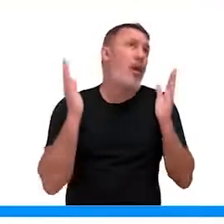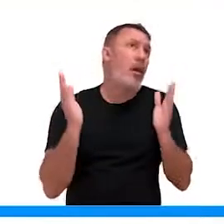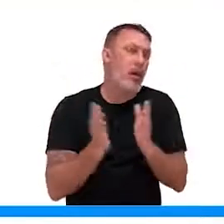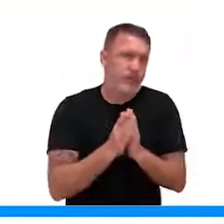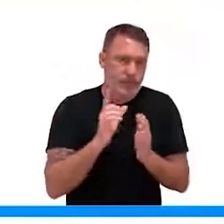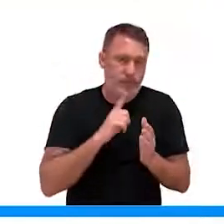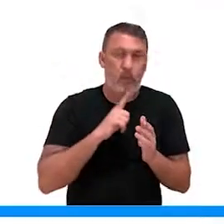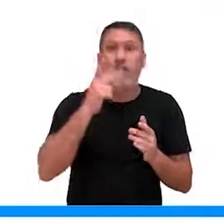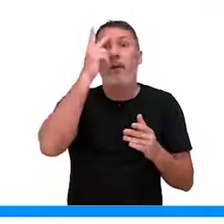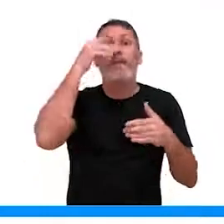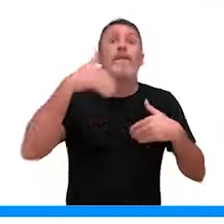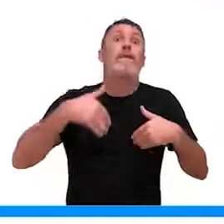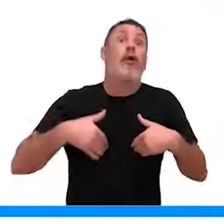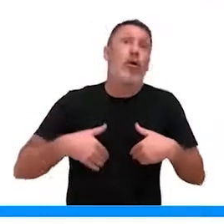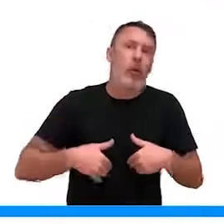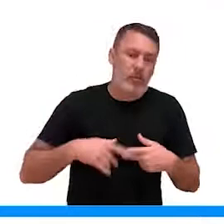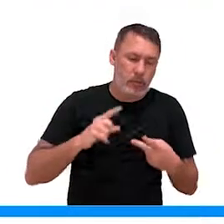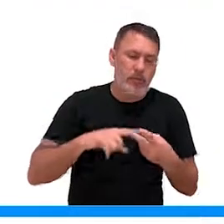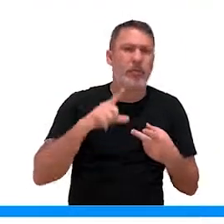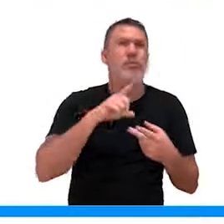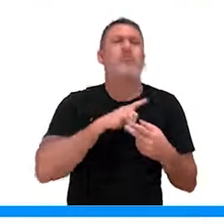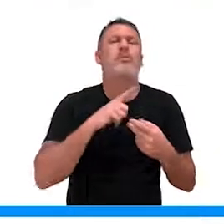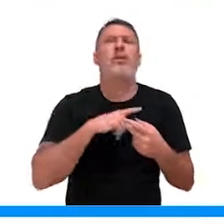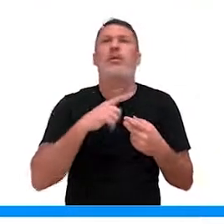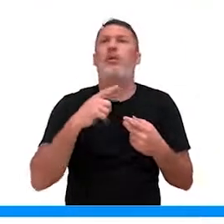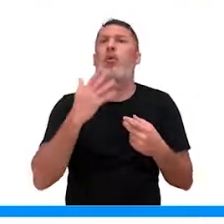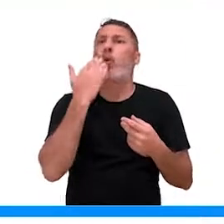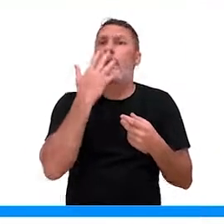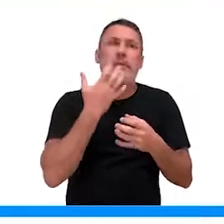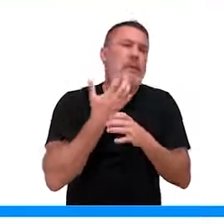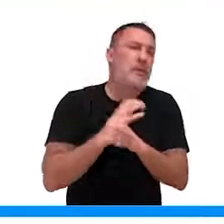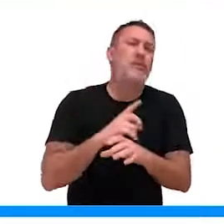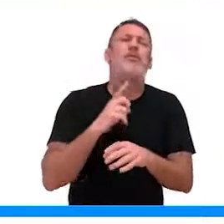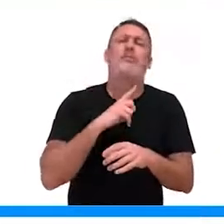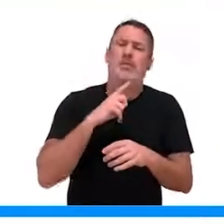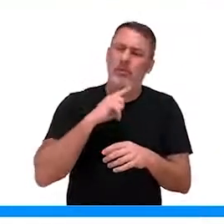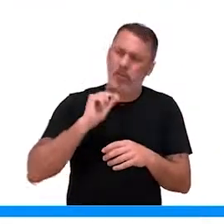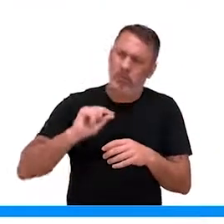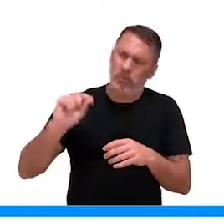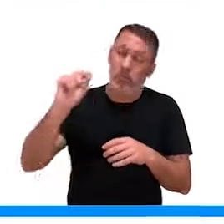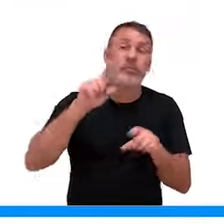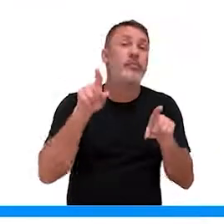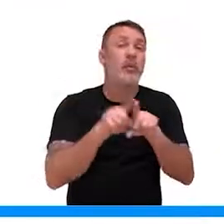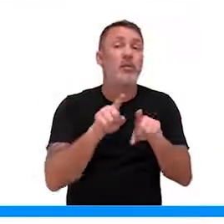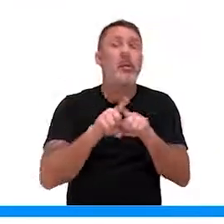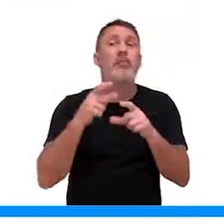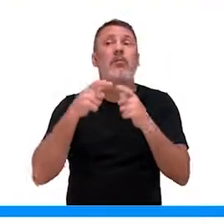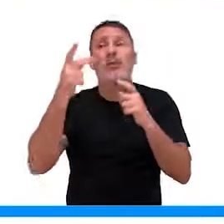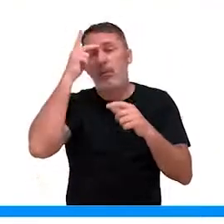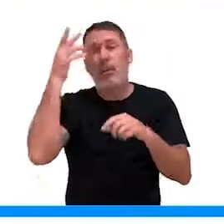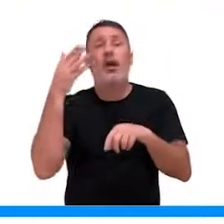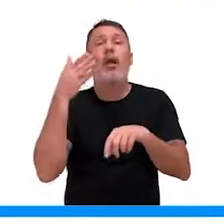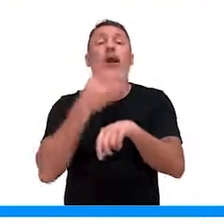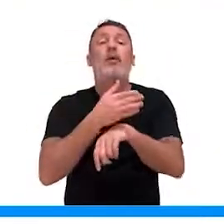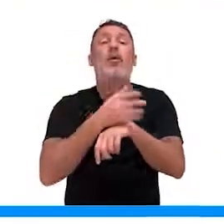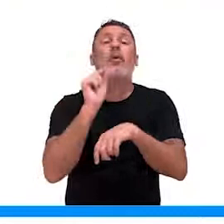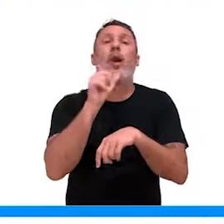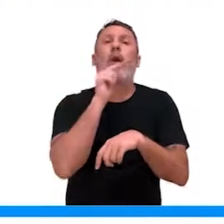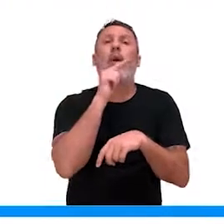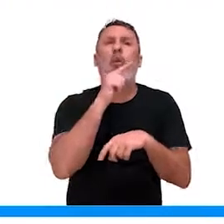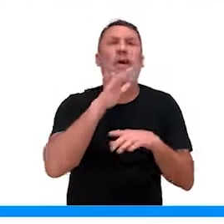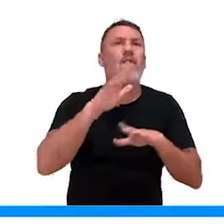passando fome ou no mínimo em estado de subnutrição. Claro, a falta de acesso ao recurso hídrico ainda é